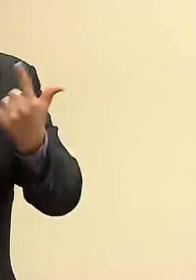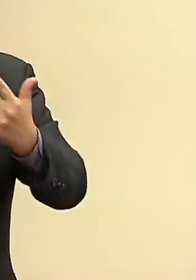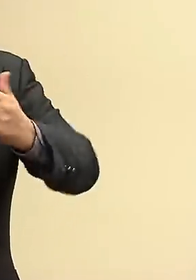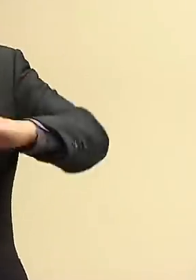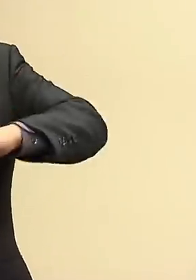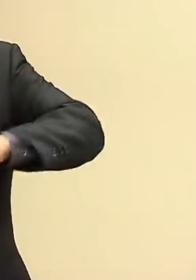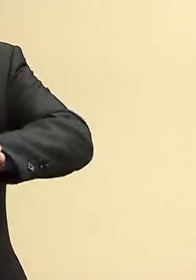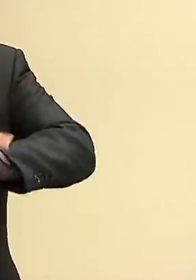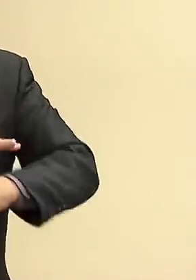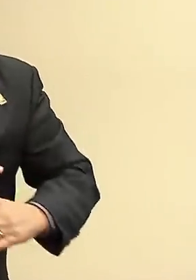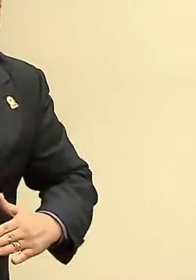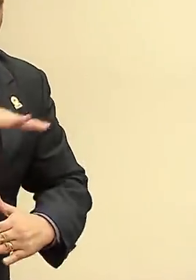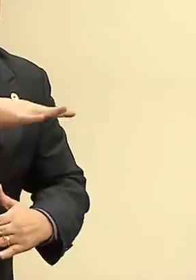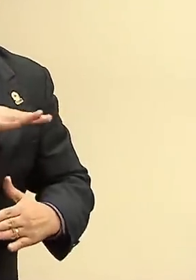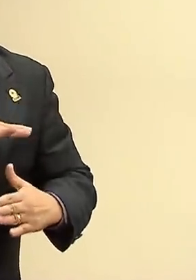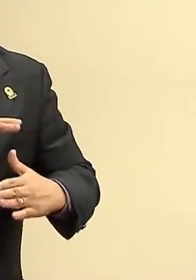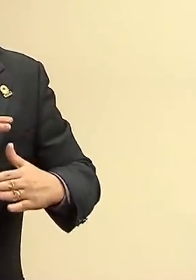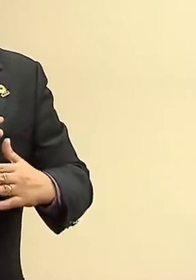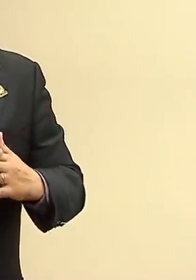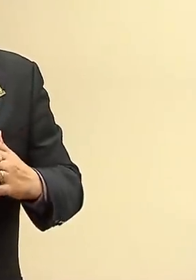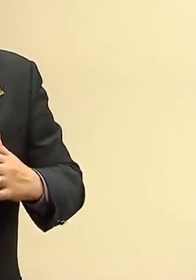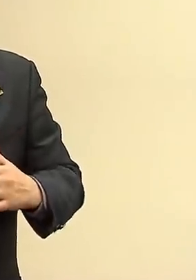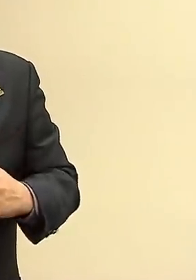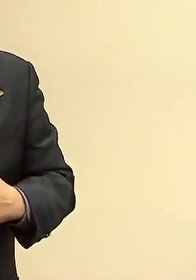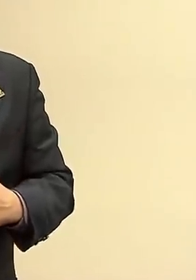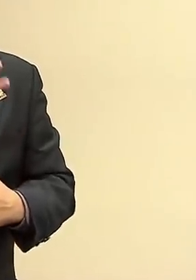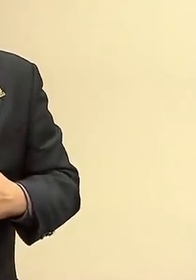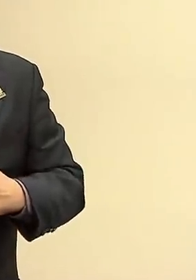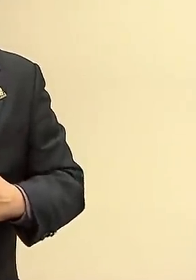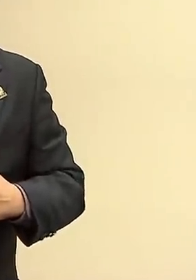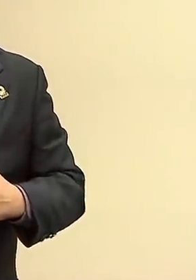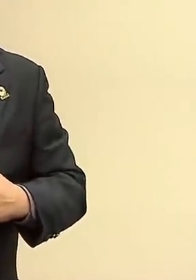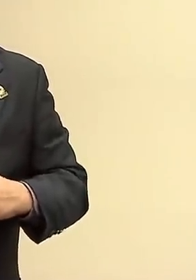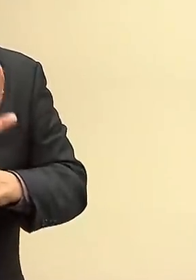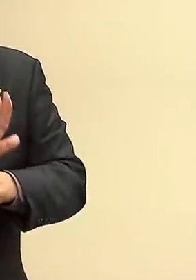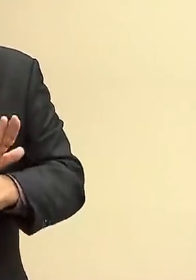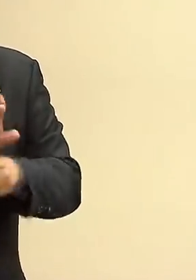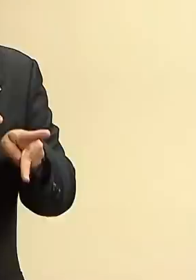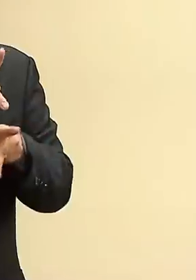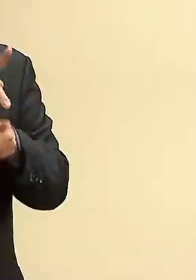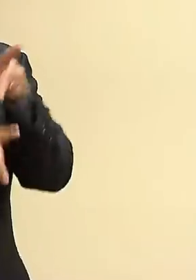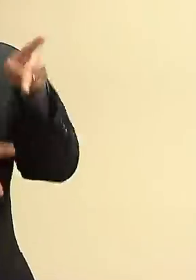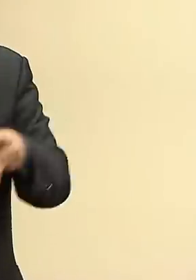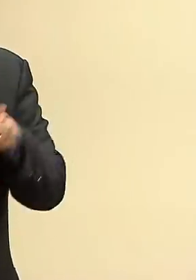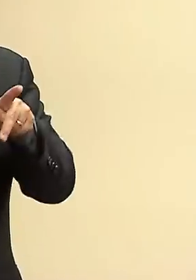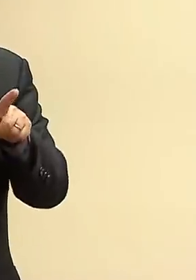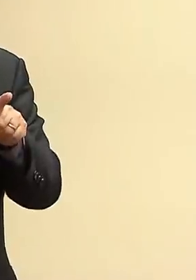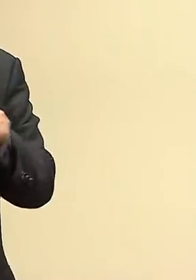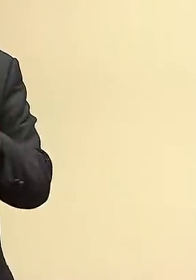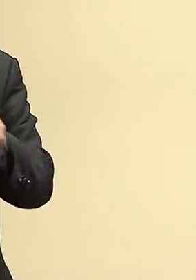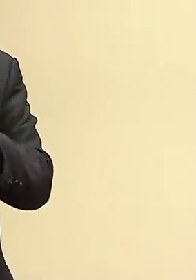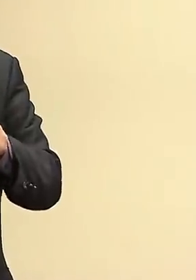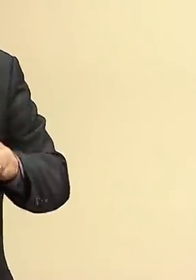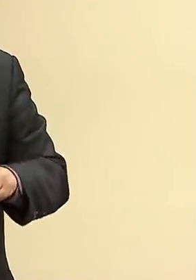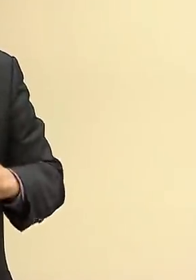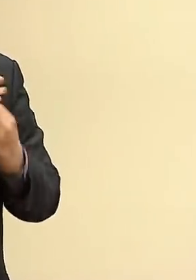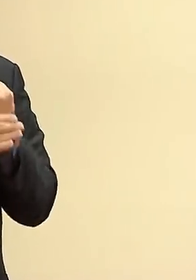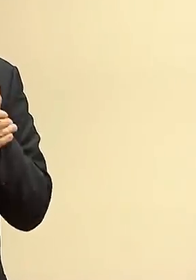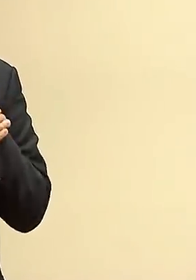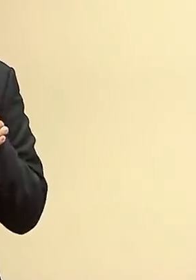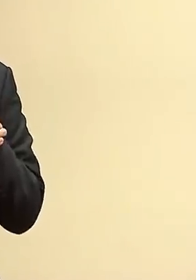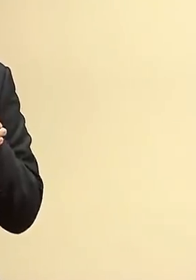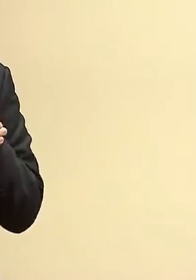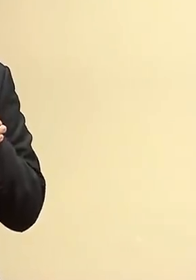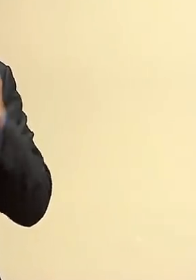mercado para o nosso bem, para o bem do nosso povo e para a garantia da